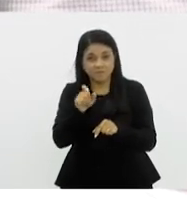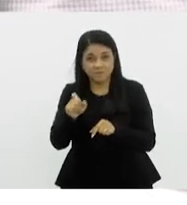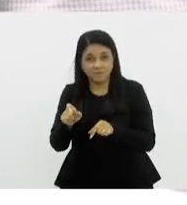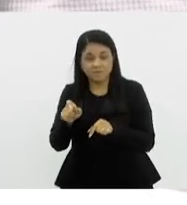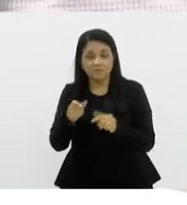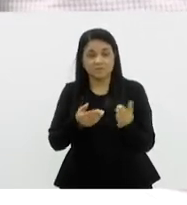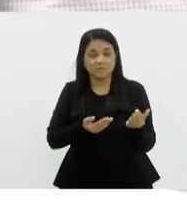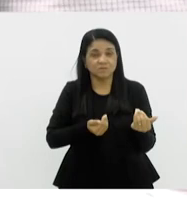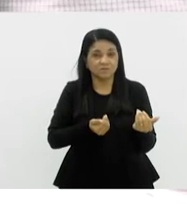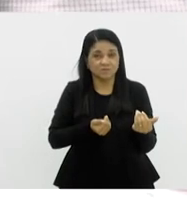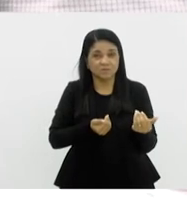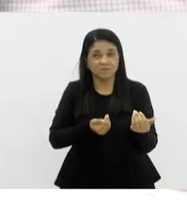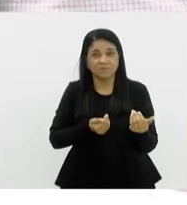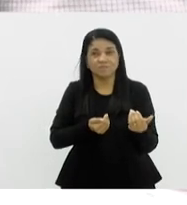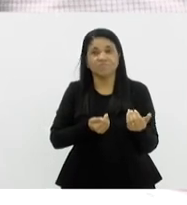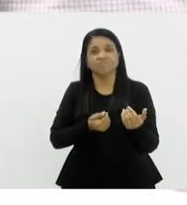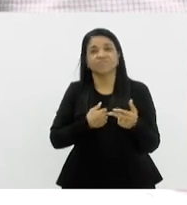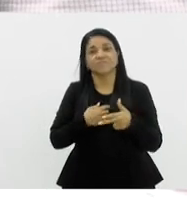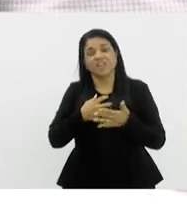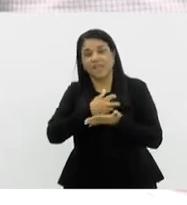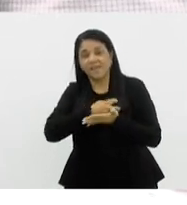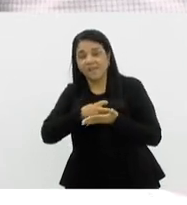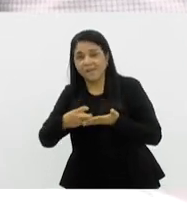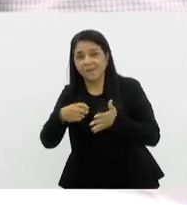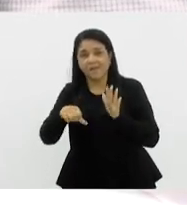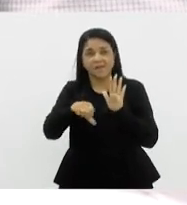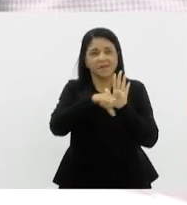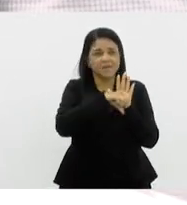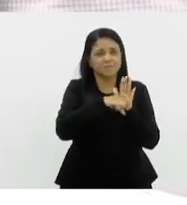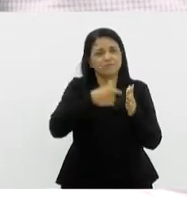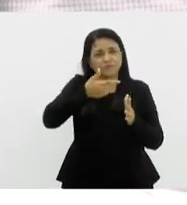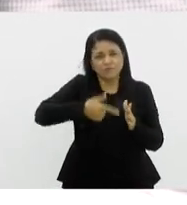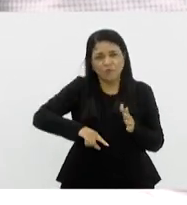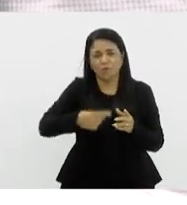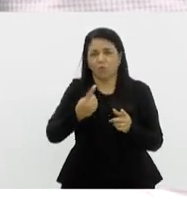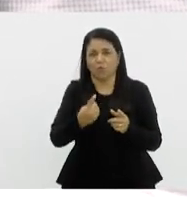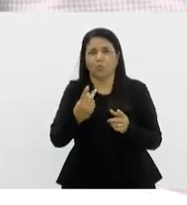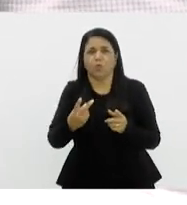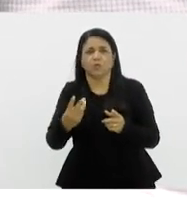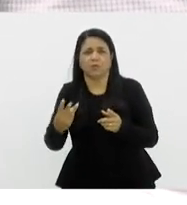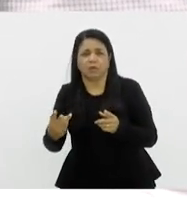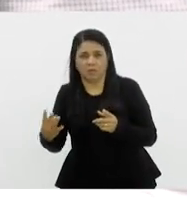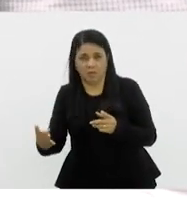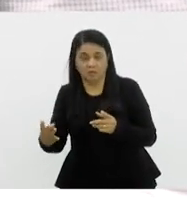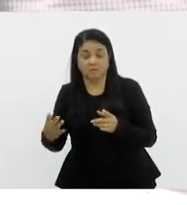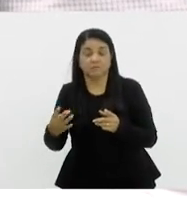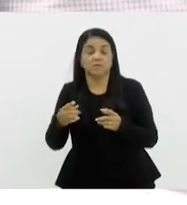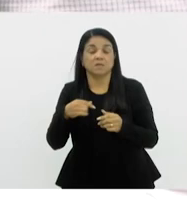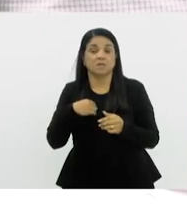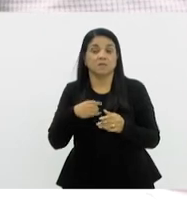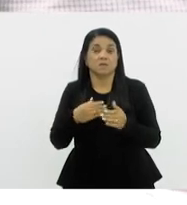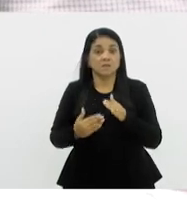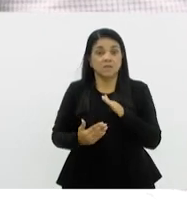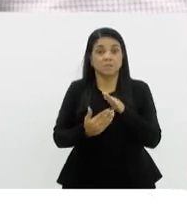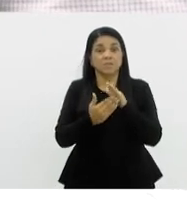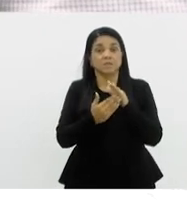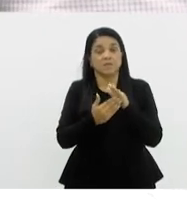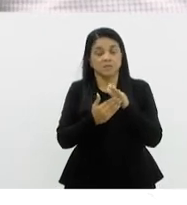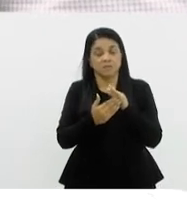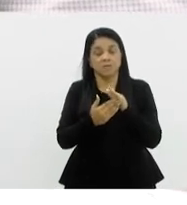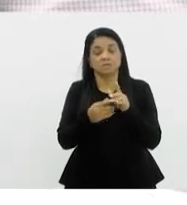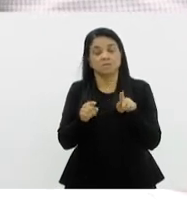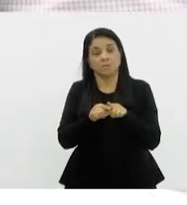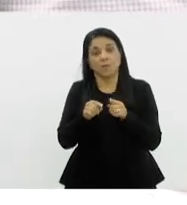casos mais graves, reincidências. Reincidência, coisas mais pesadas. E aí limitaria o escopo e também o